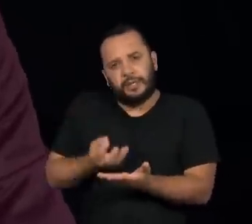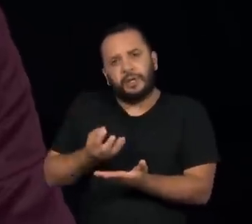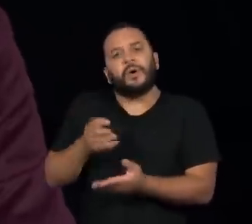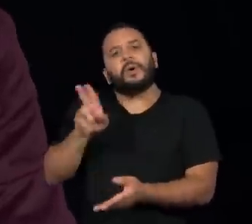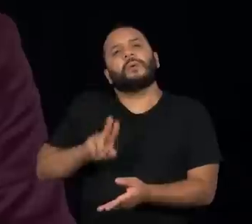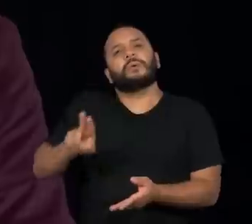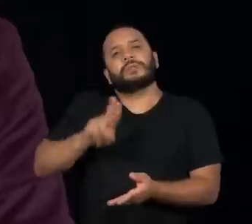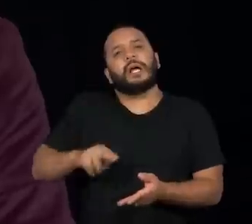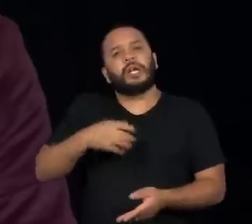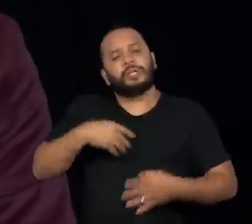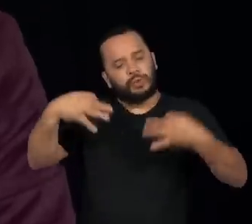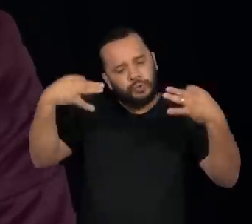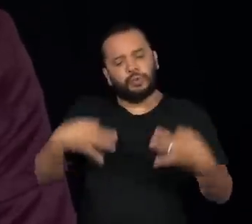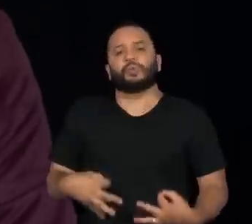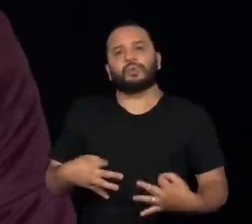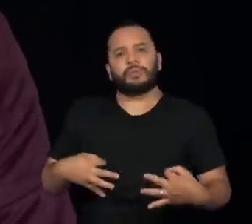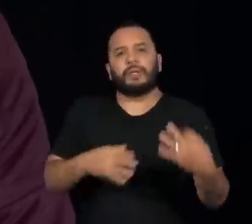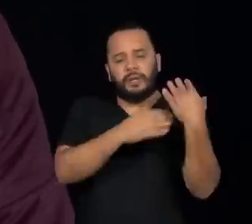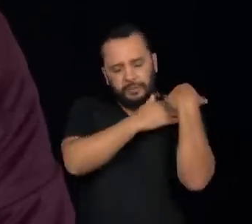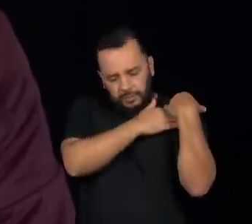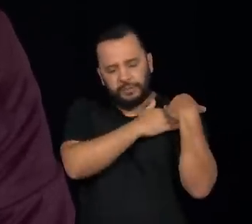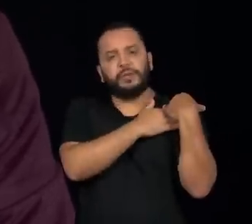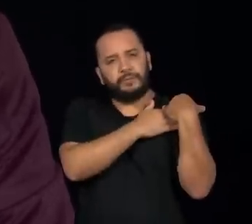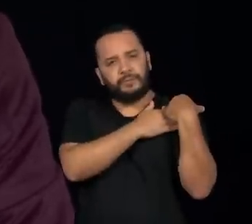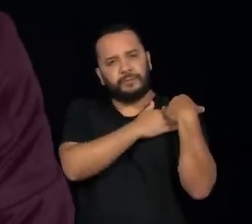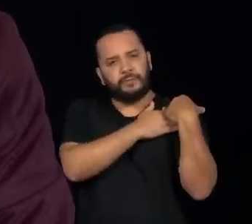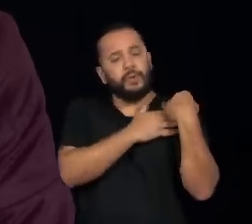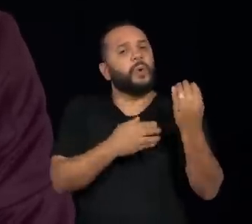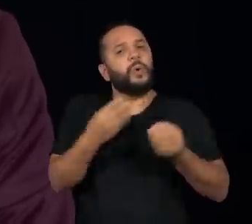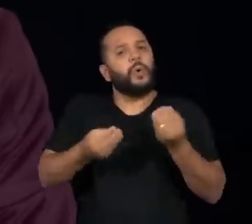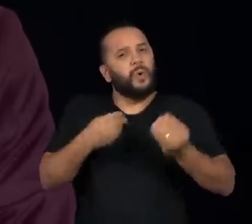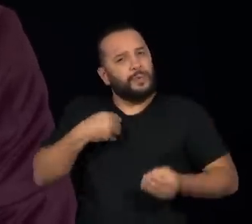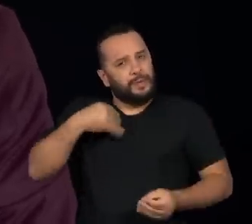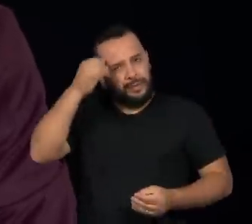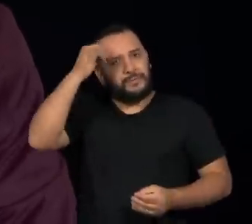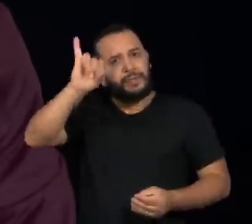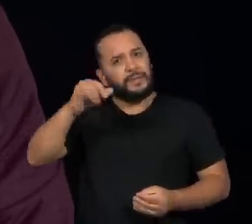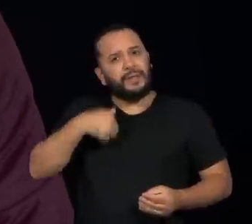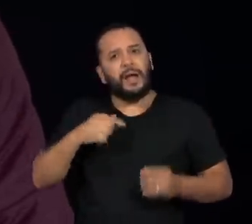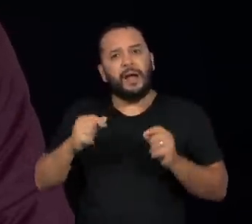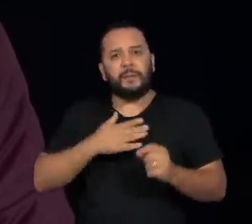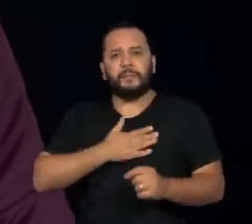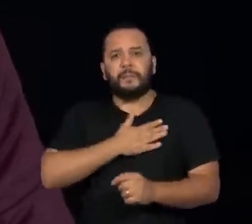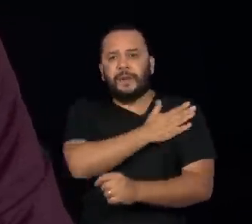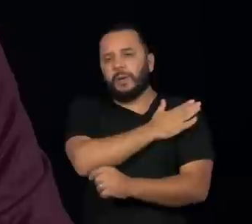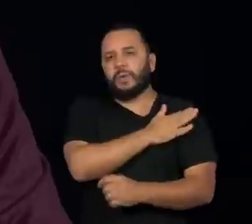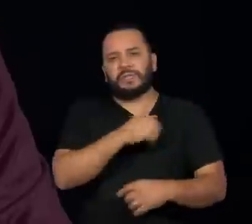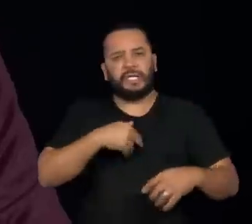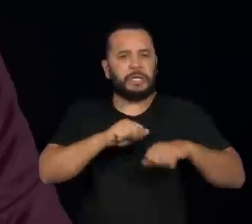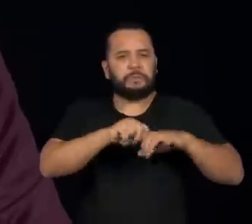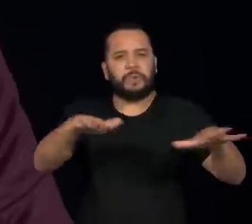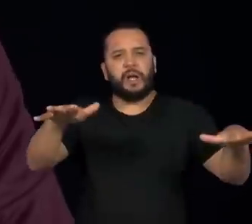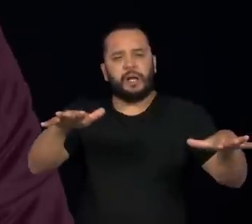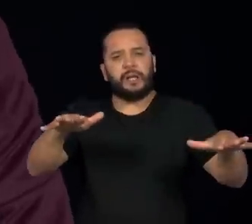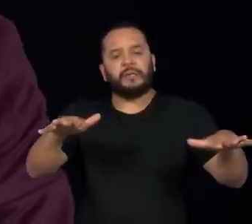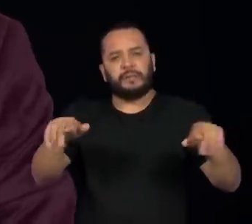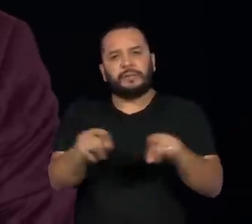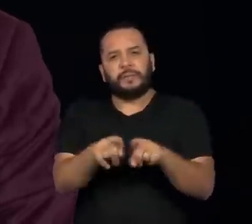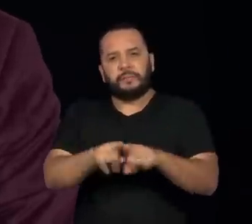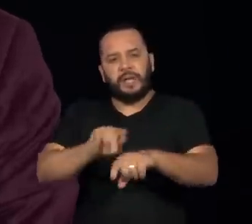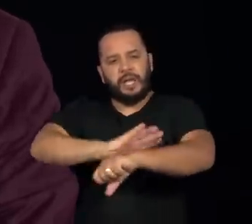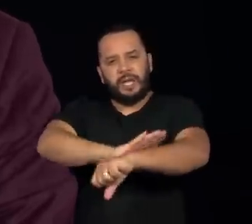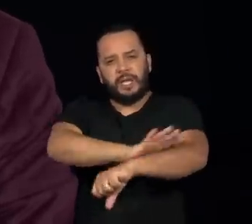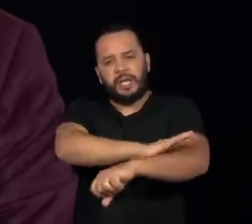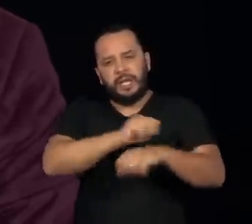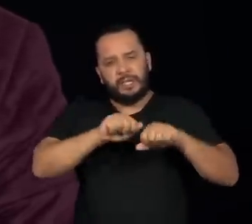seja usada de maneira Justa e responsável como evitar que perpetue preconceitos e discriminação como